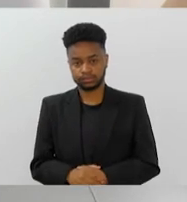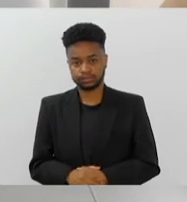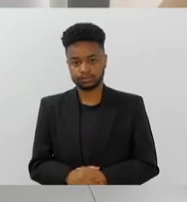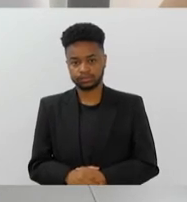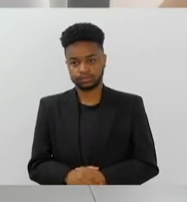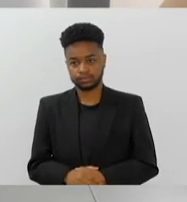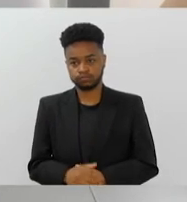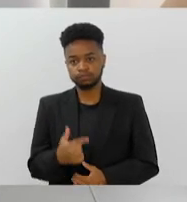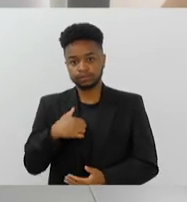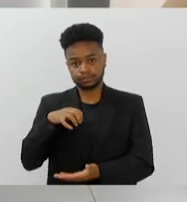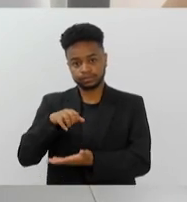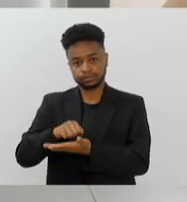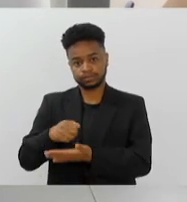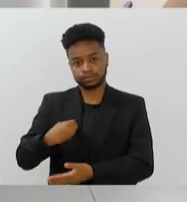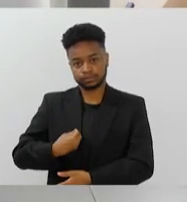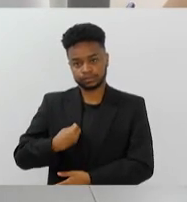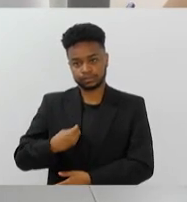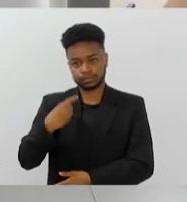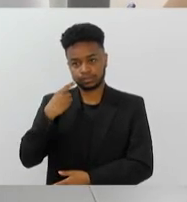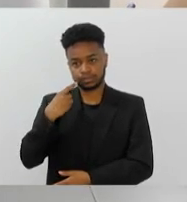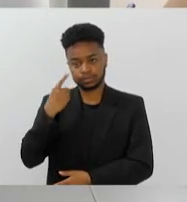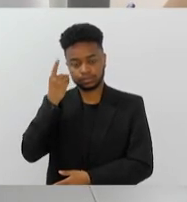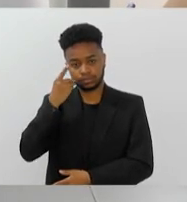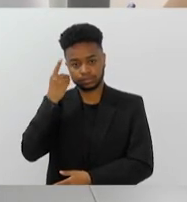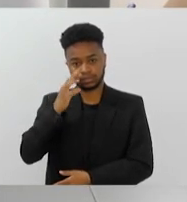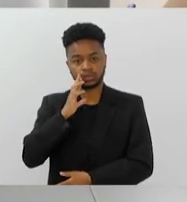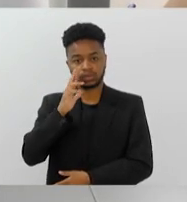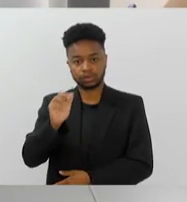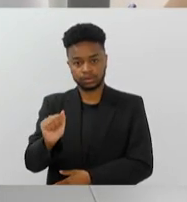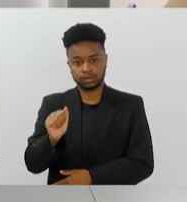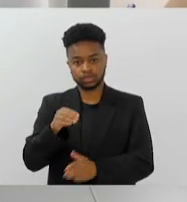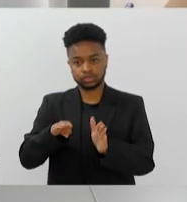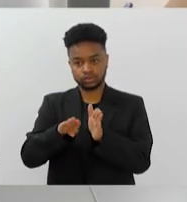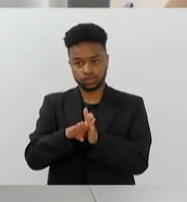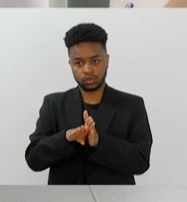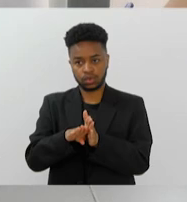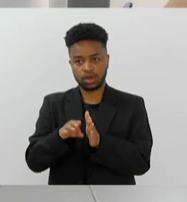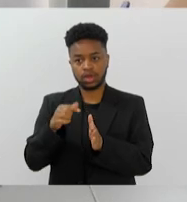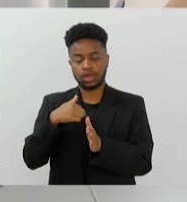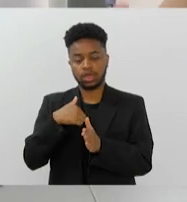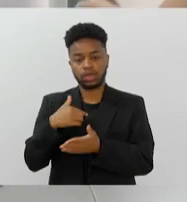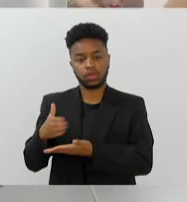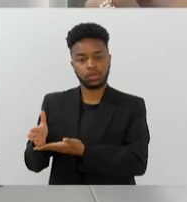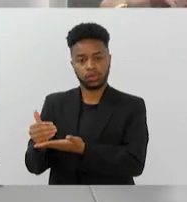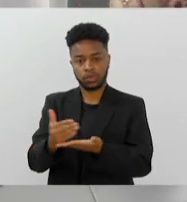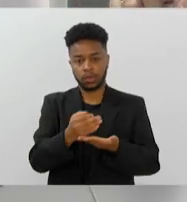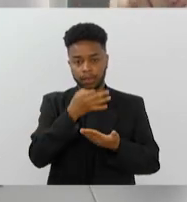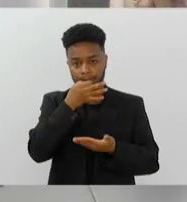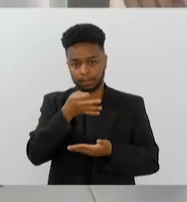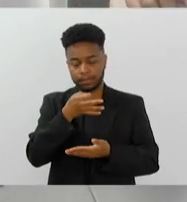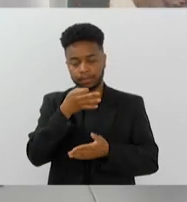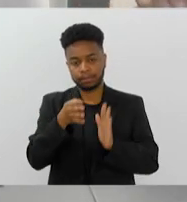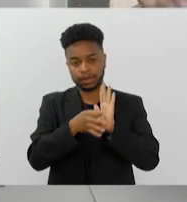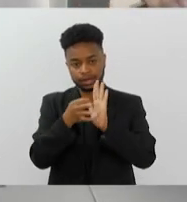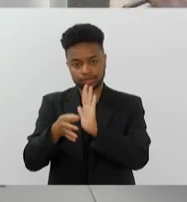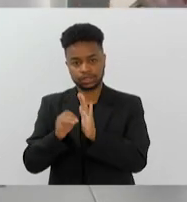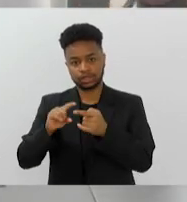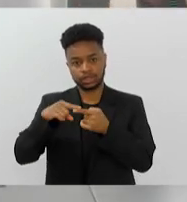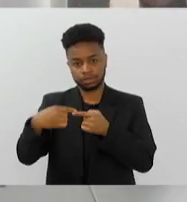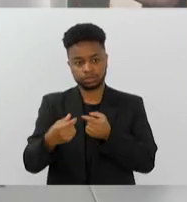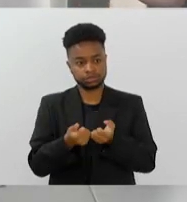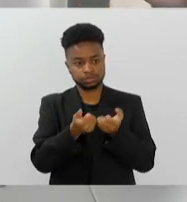registrando aqui a presença do presidente, deputado Rodrigo Amorim, vou colher o parecer para devolver à presidência.